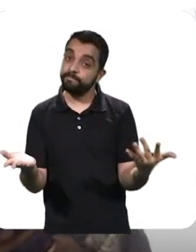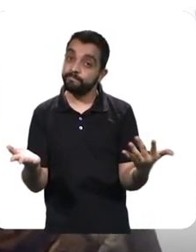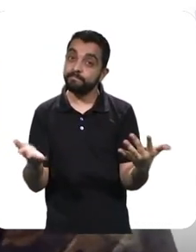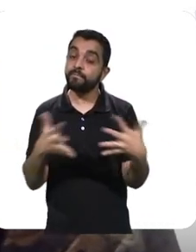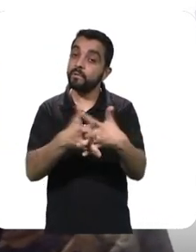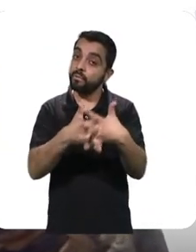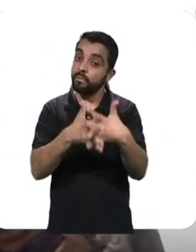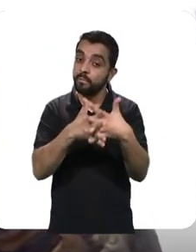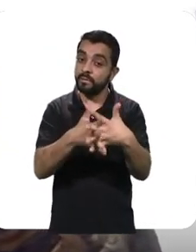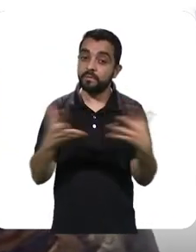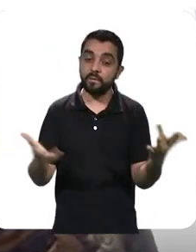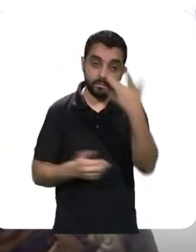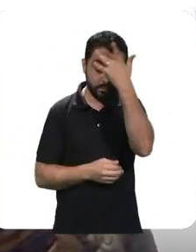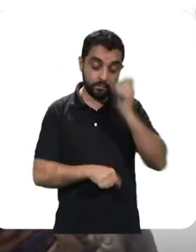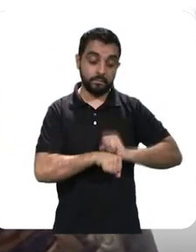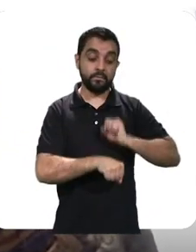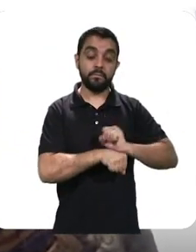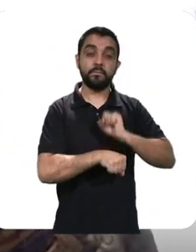mais